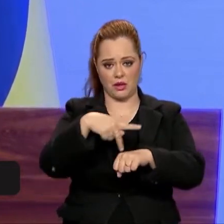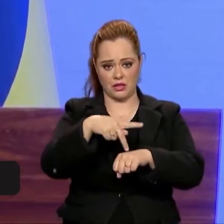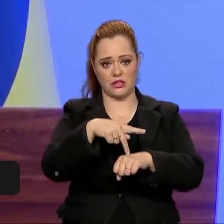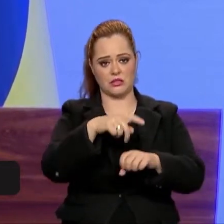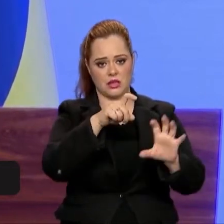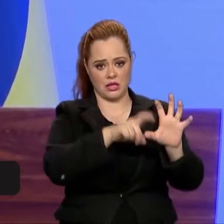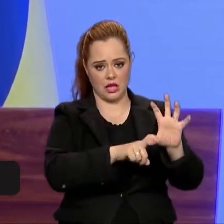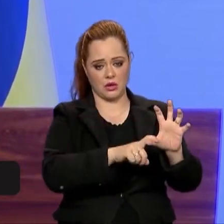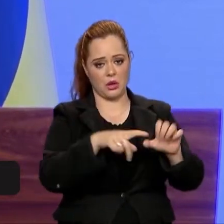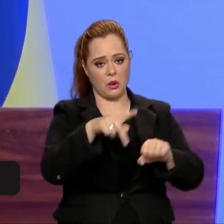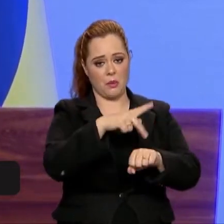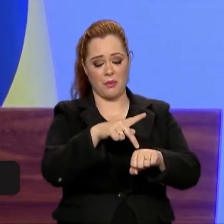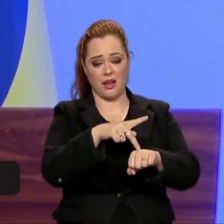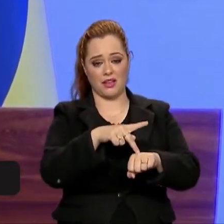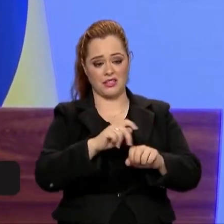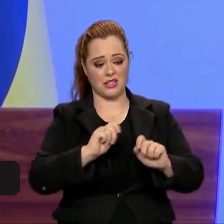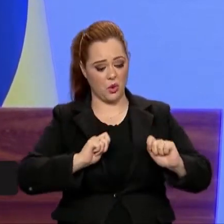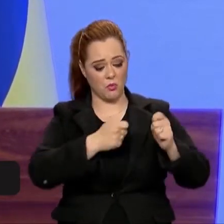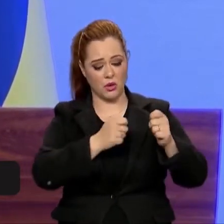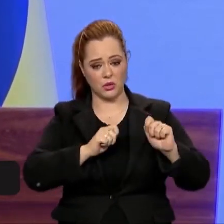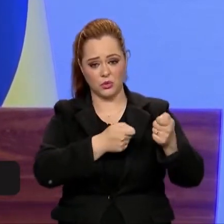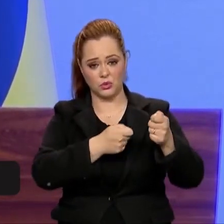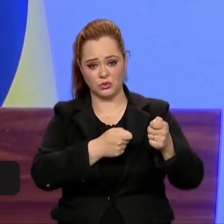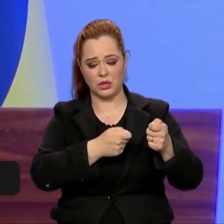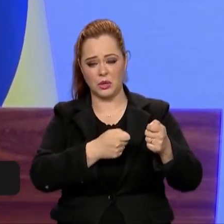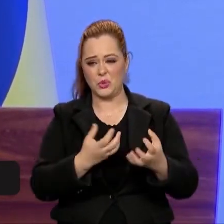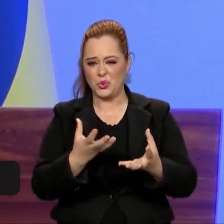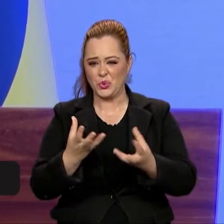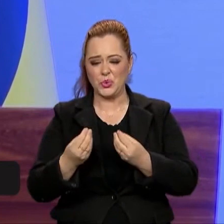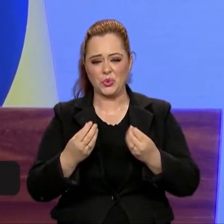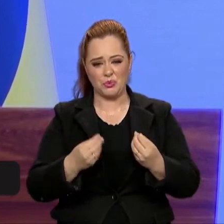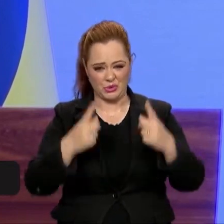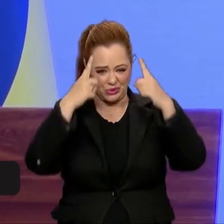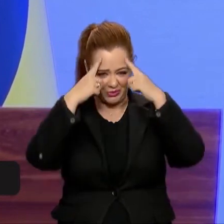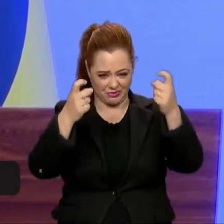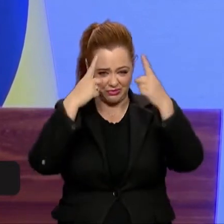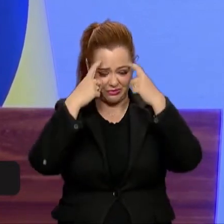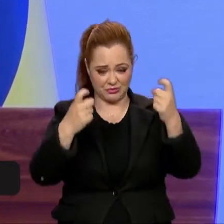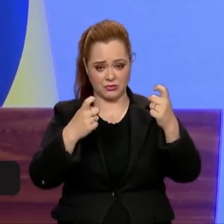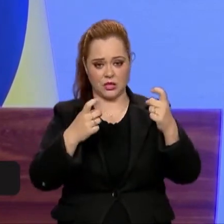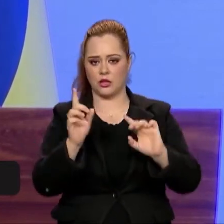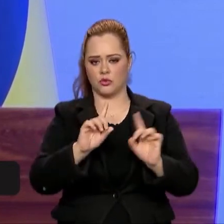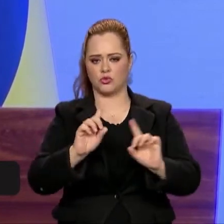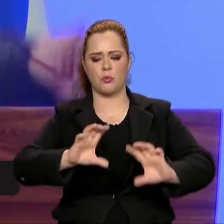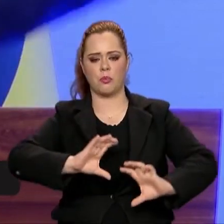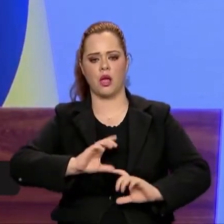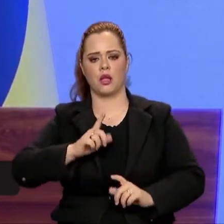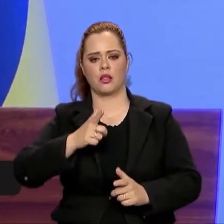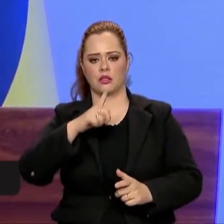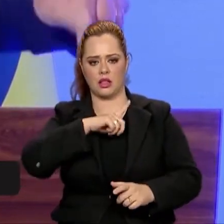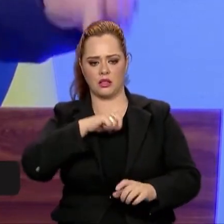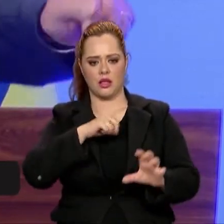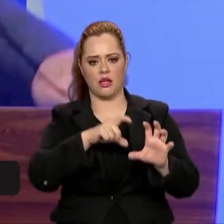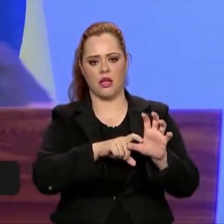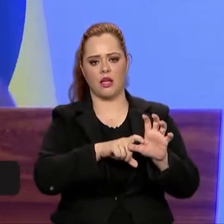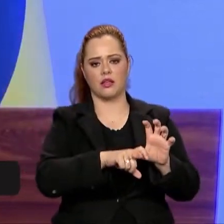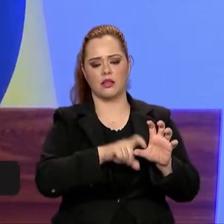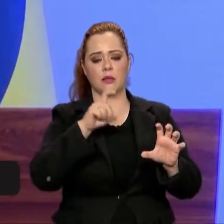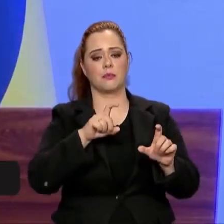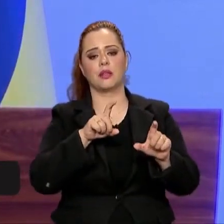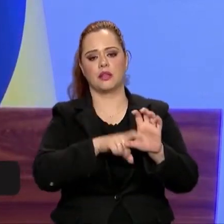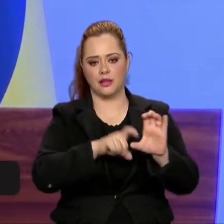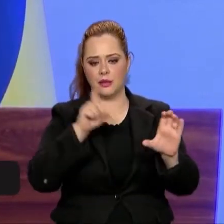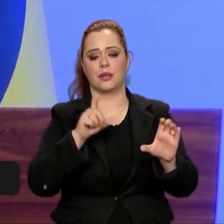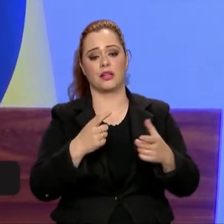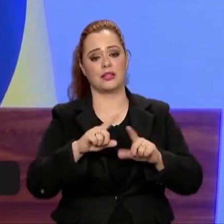país é resultado de uma luta quase que muito sangrenta. Não só para conquistar a independência, mas depois para construir